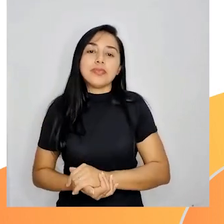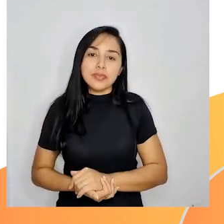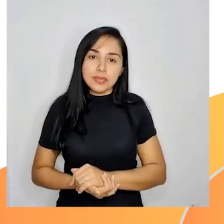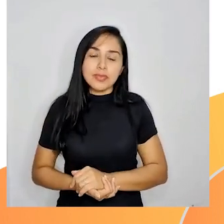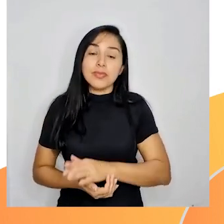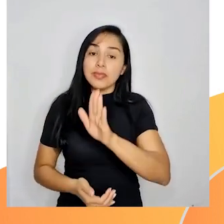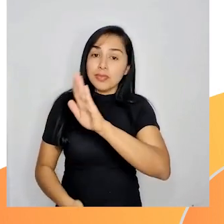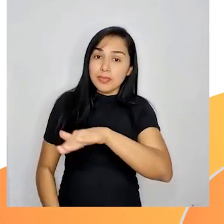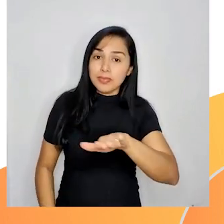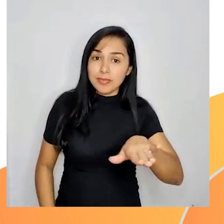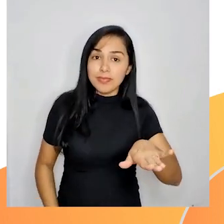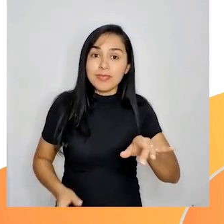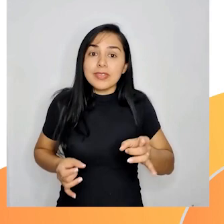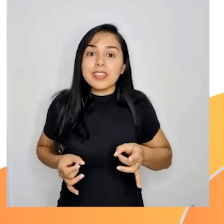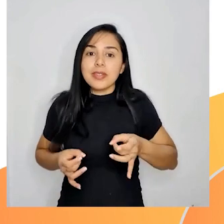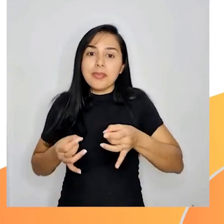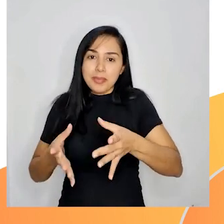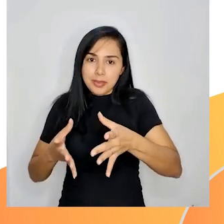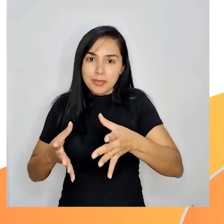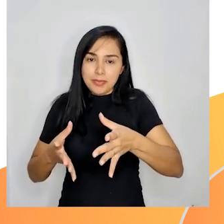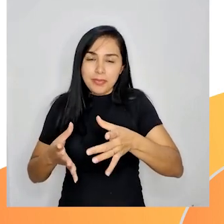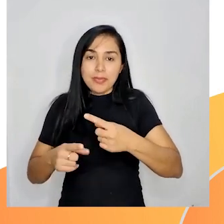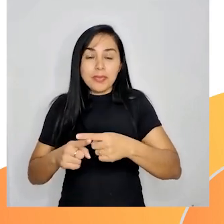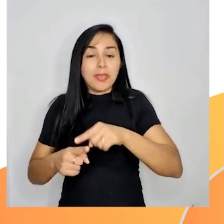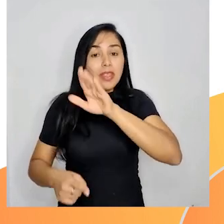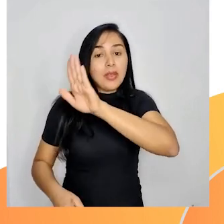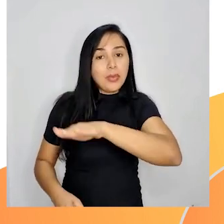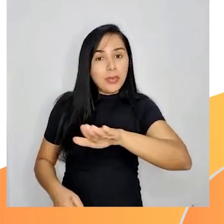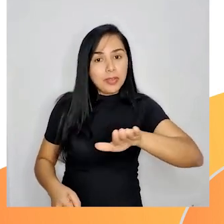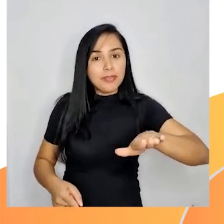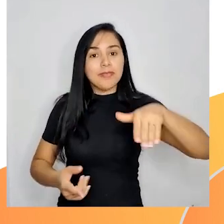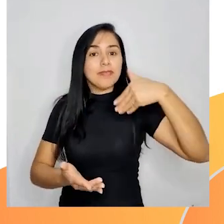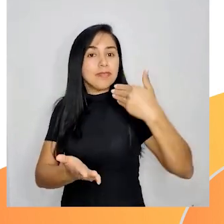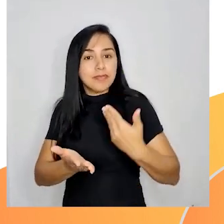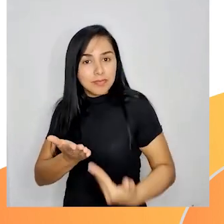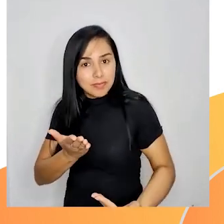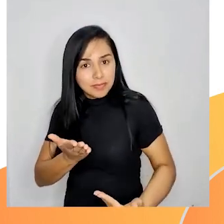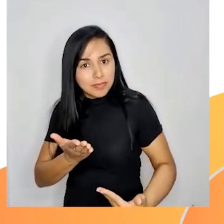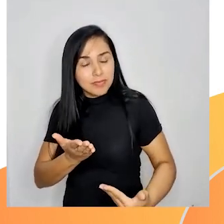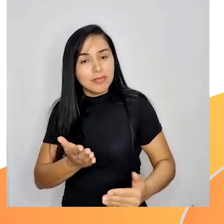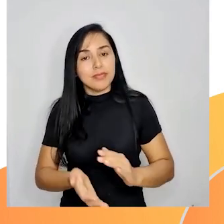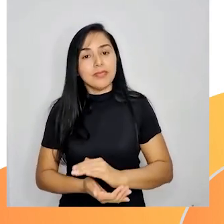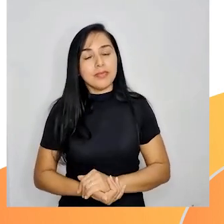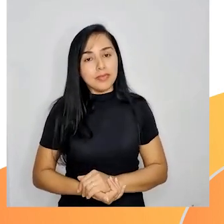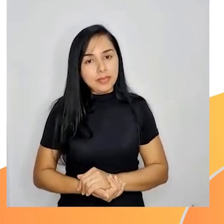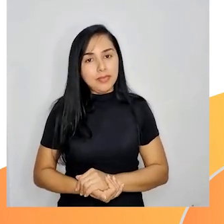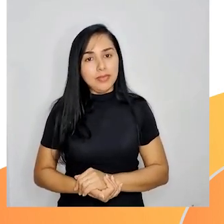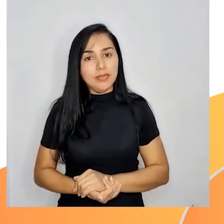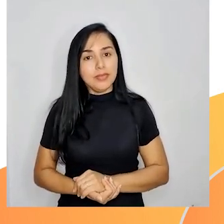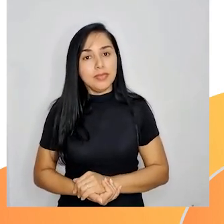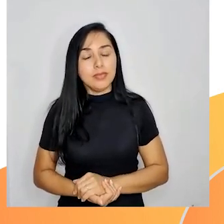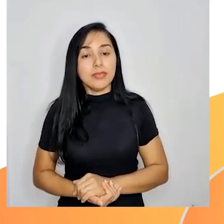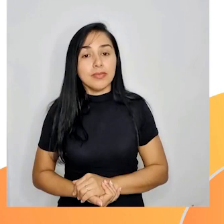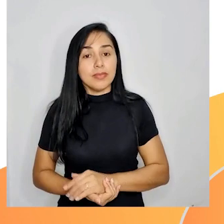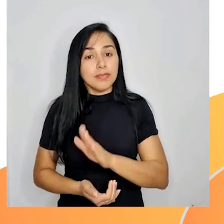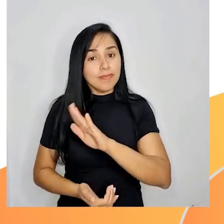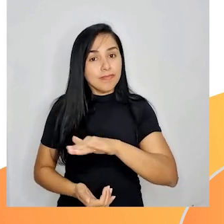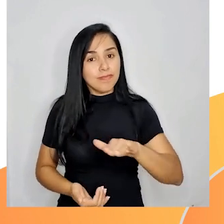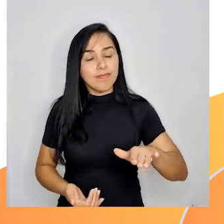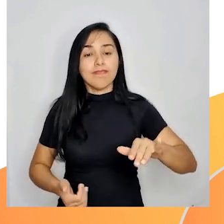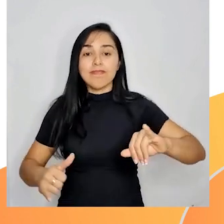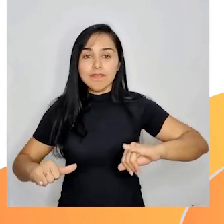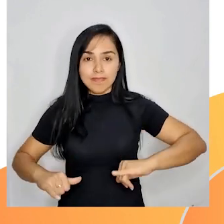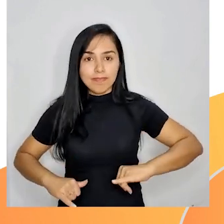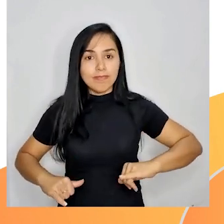totalmente desamparados. Há uma infância perdida, roubada, desamparada dentro do texto. Aí